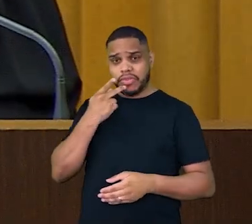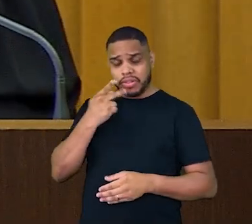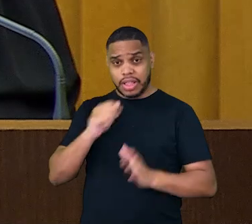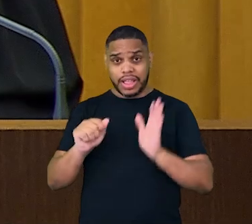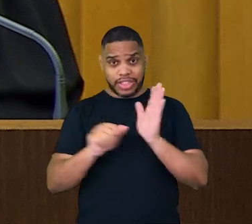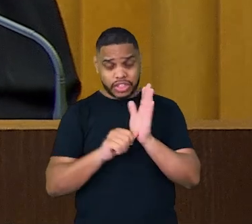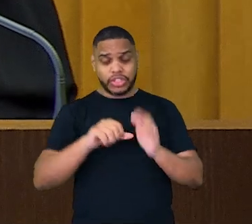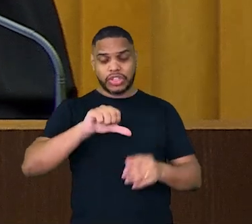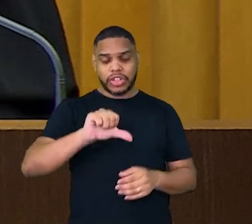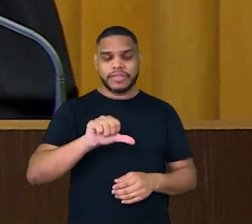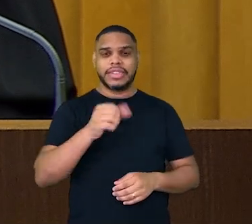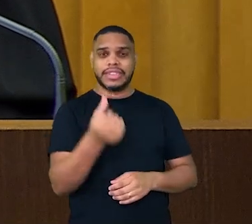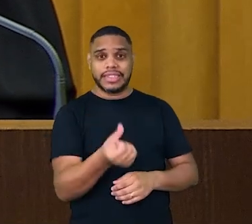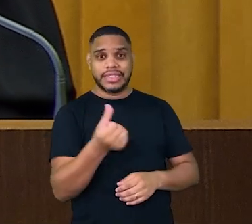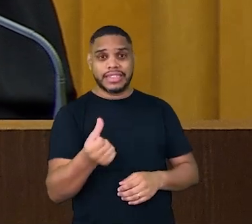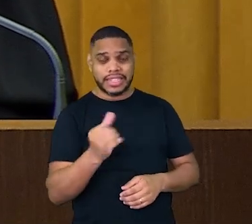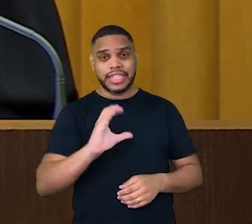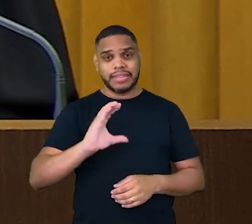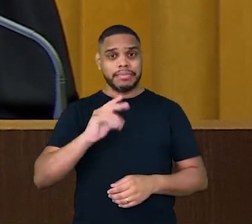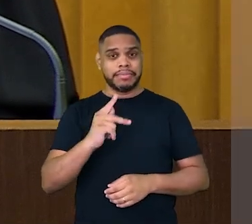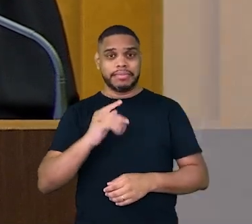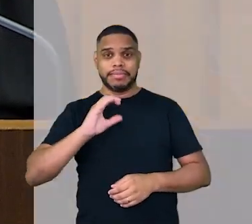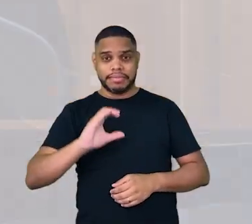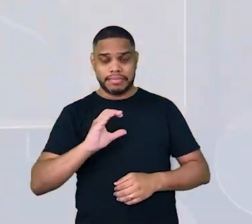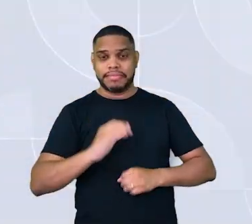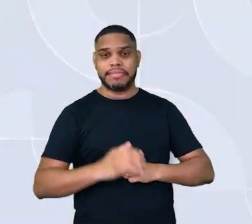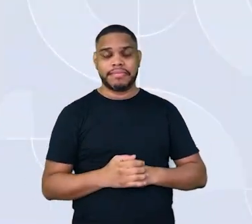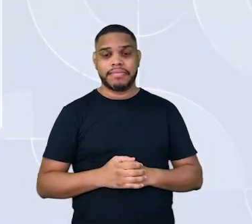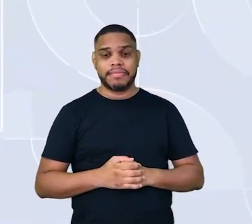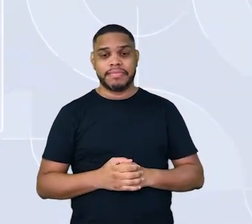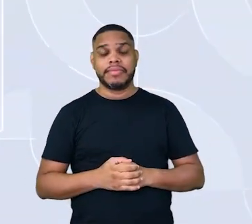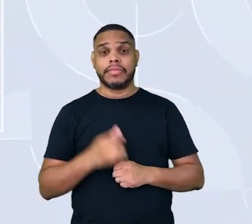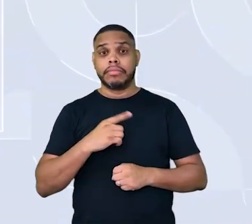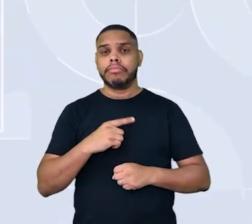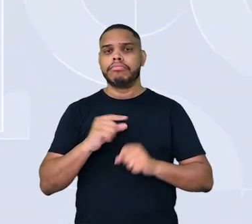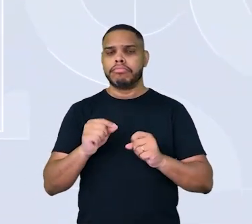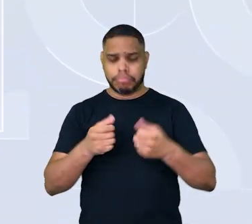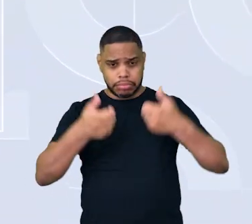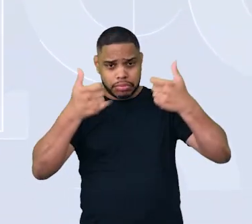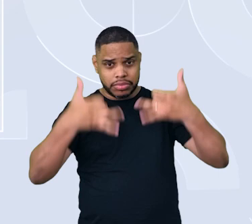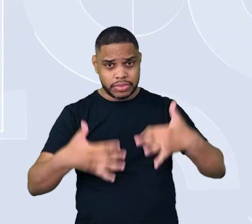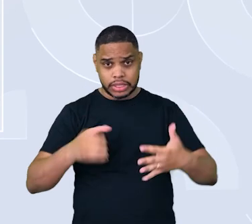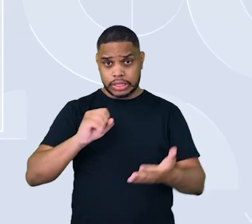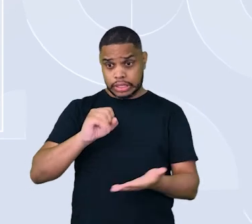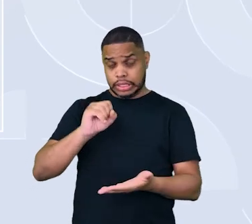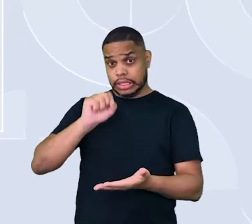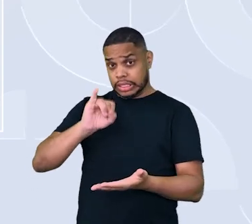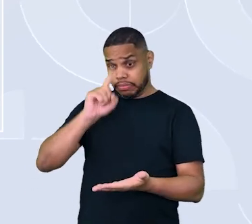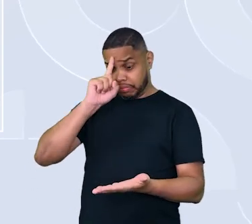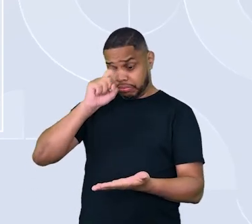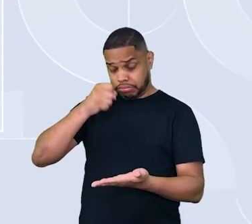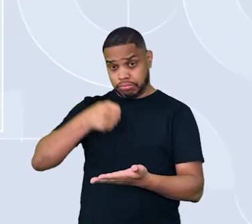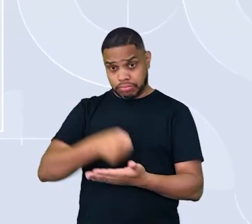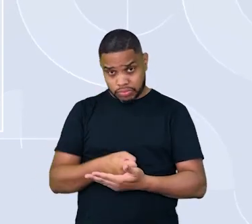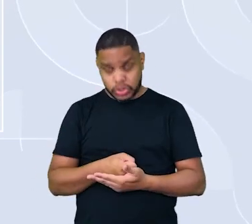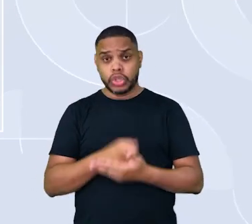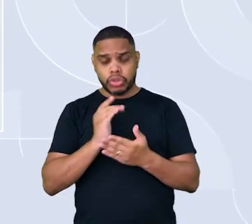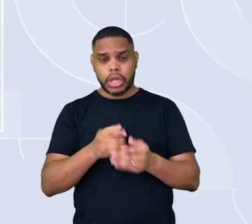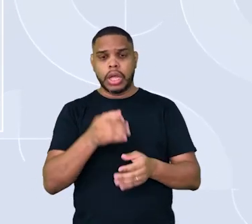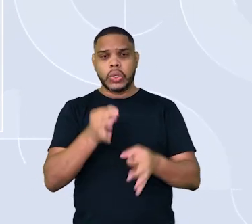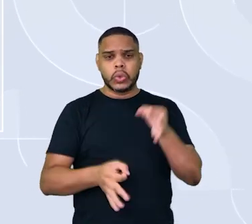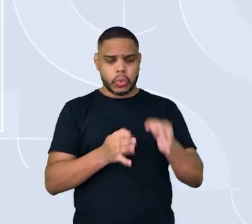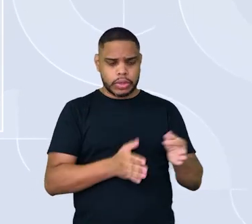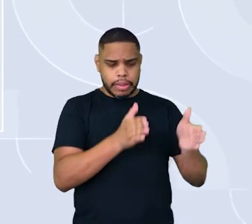o artigo 966 do Código de Processo Civil. O dispositivo diz que a decisão de mérito, transitada